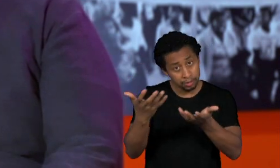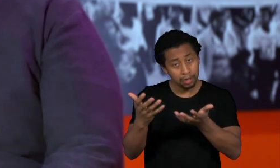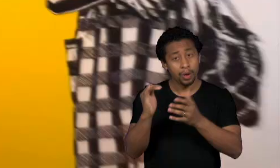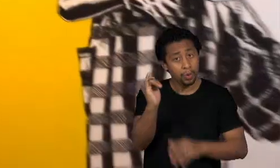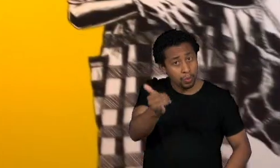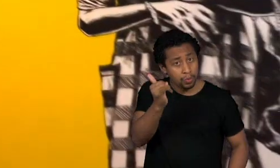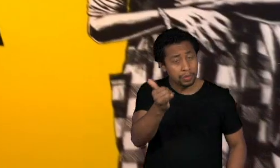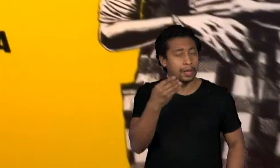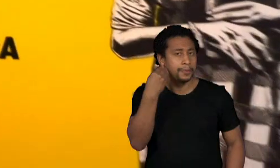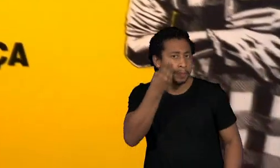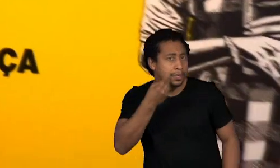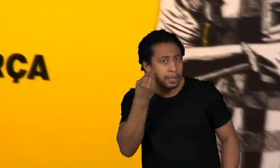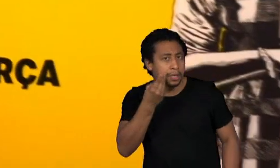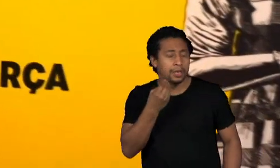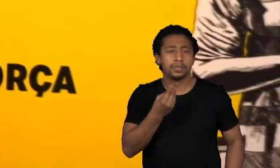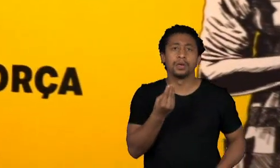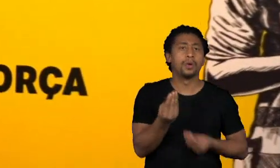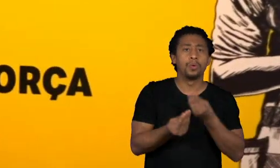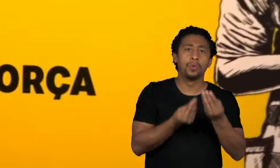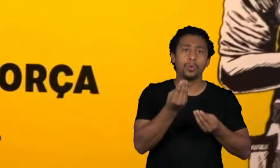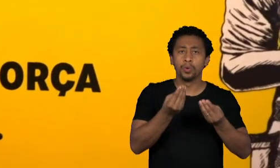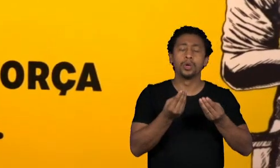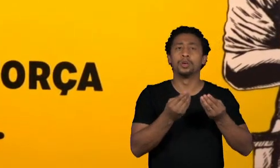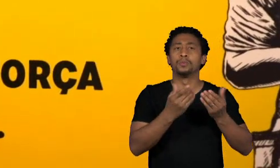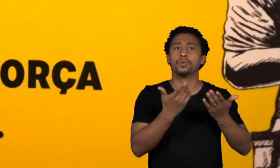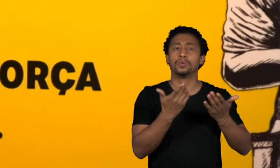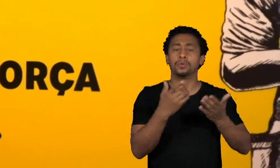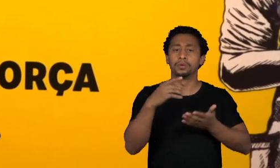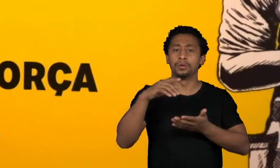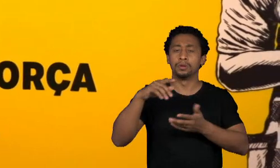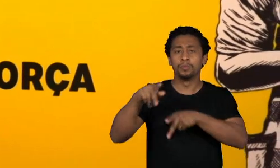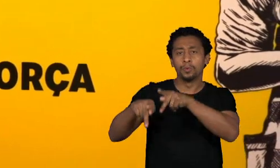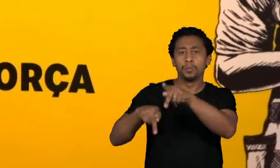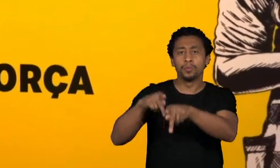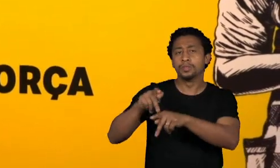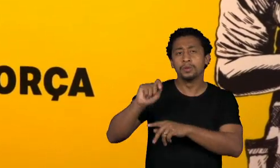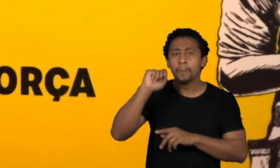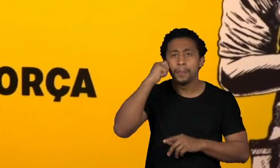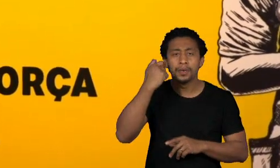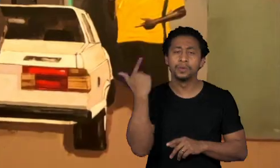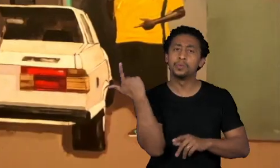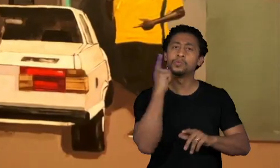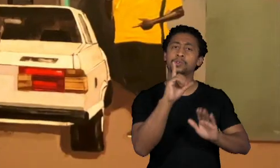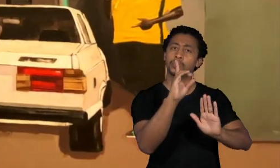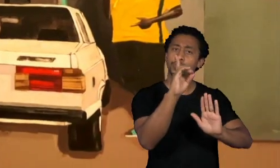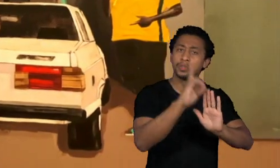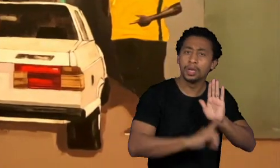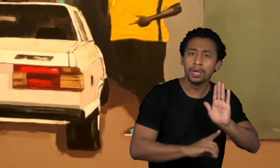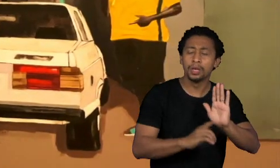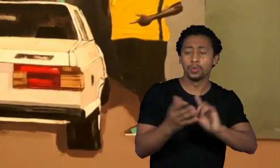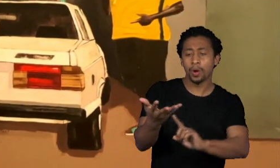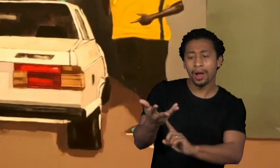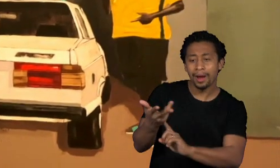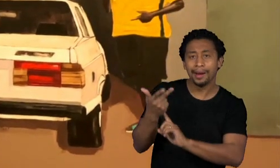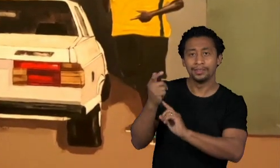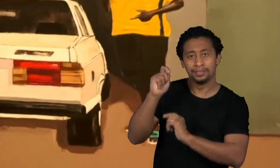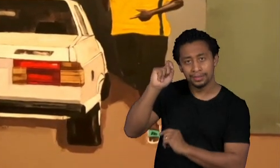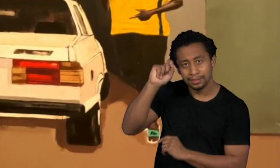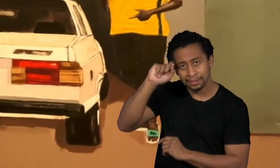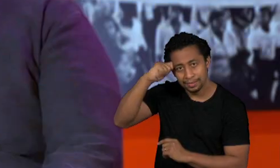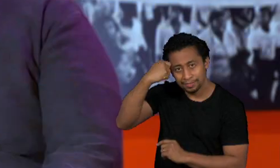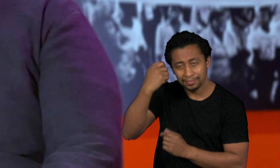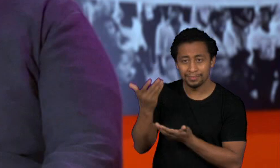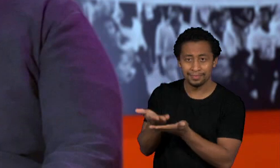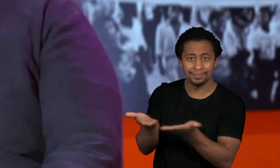lutas por direitos, de ocupação da cidade, de produção das artes negras e também de diferentes